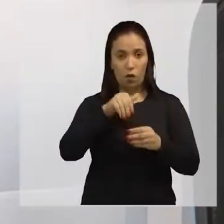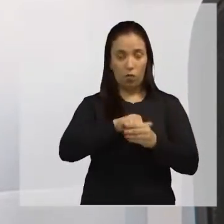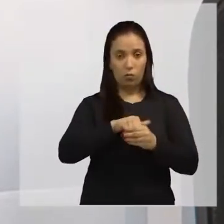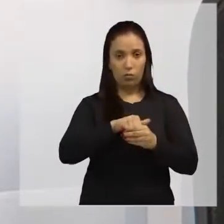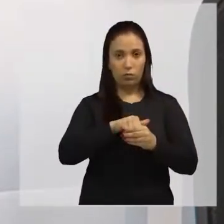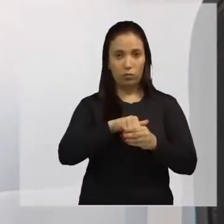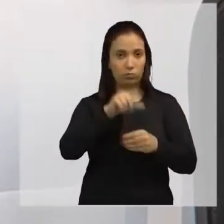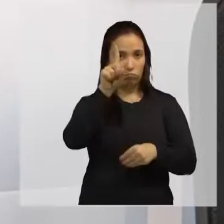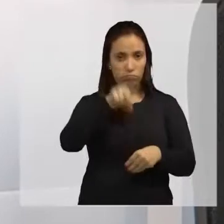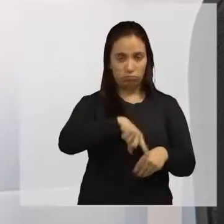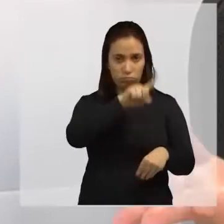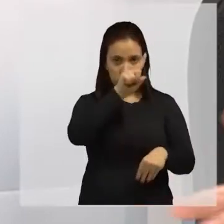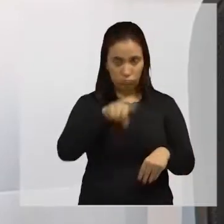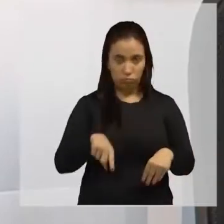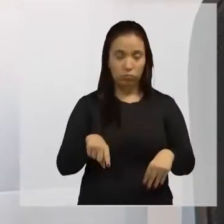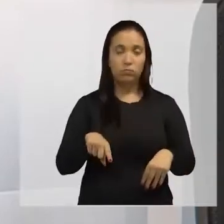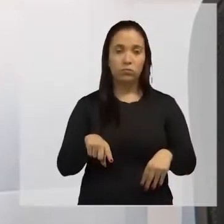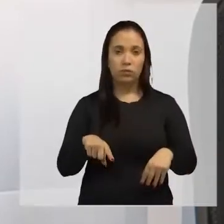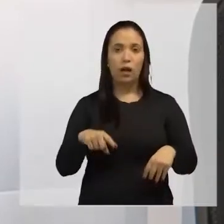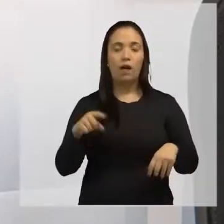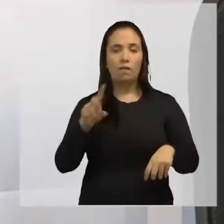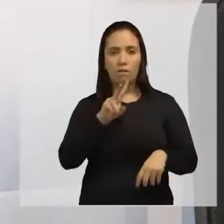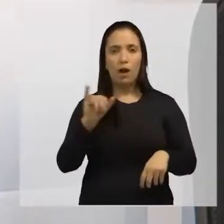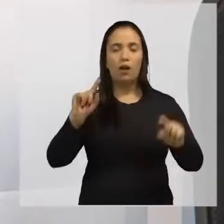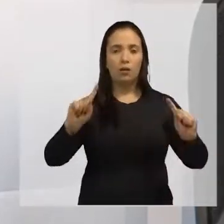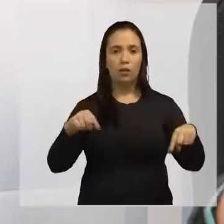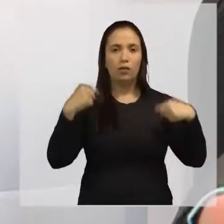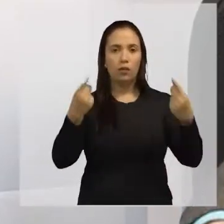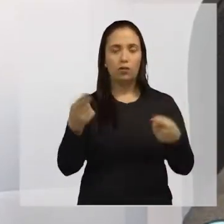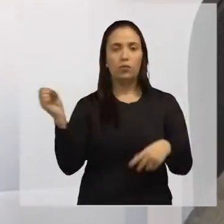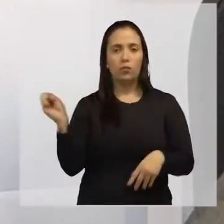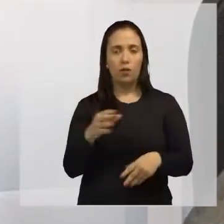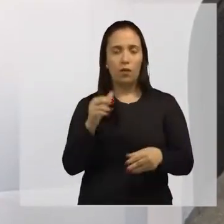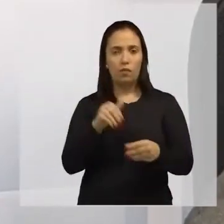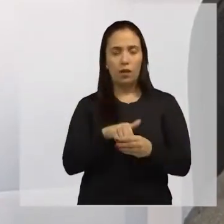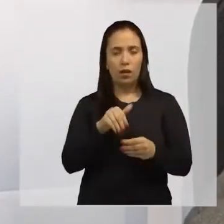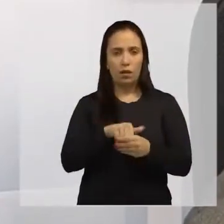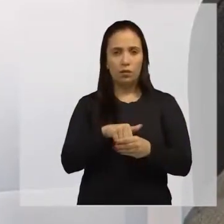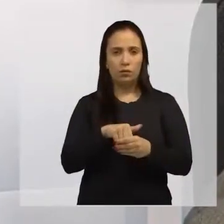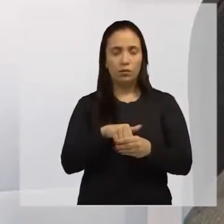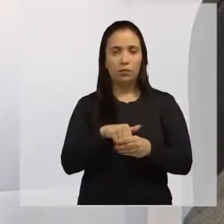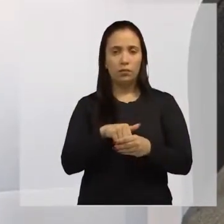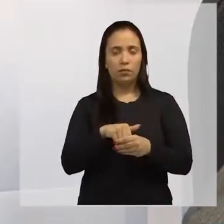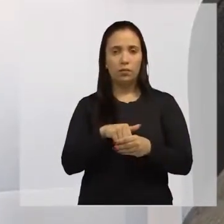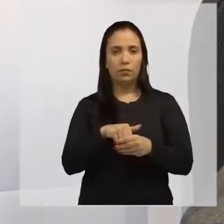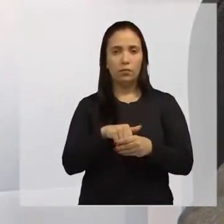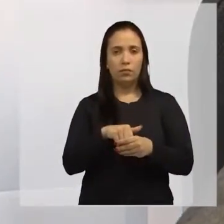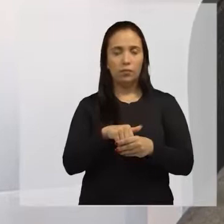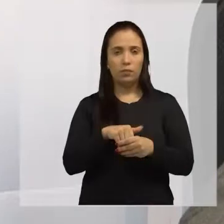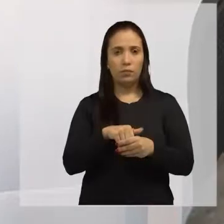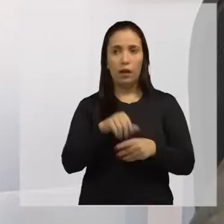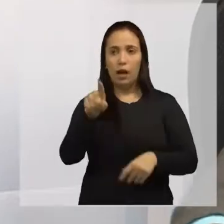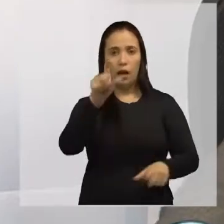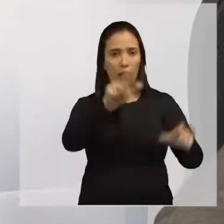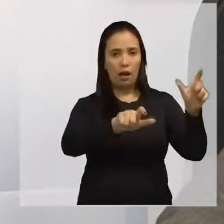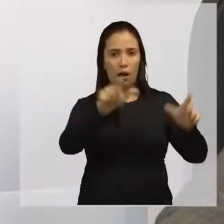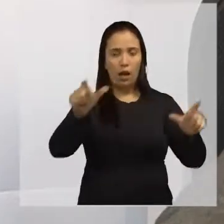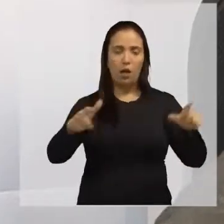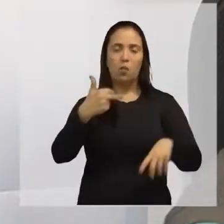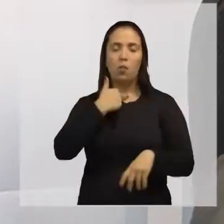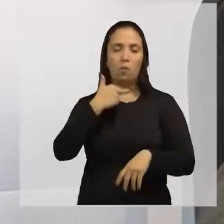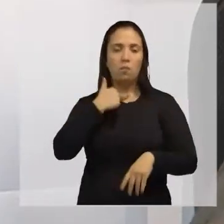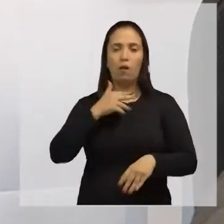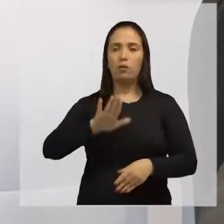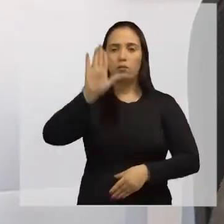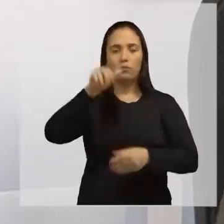for inválido, vai ter que ter uma nova eleição. Quer dizer, e os candidatos que estão lá não podem concorrer na próxima, isso é